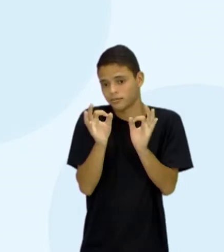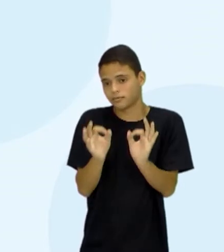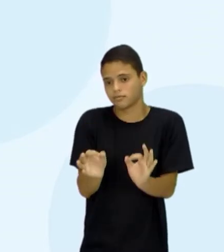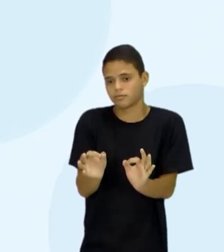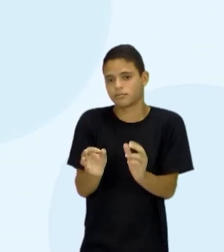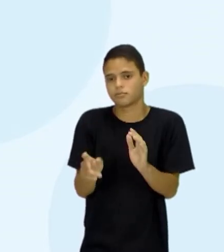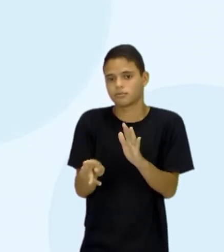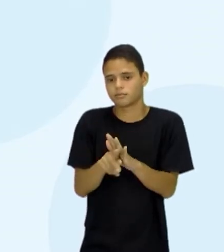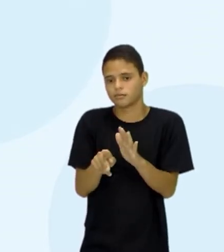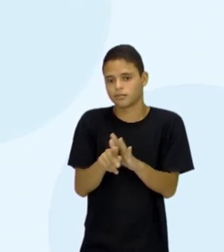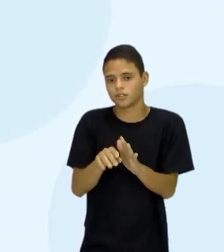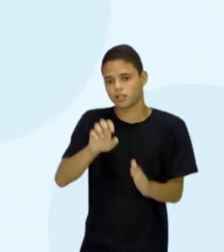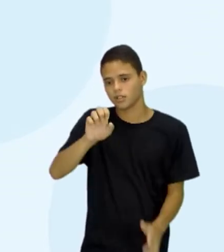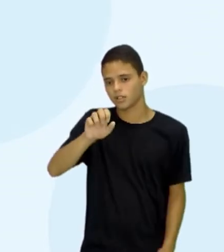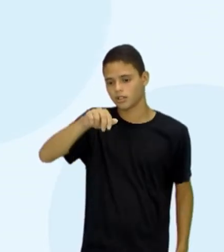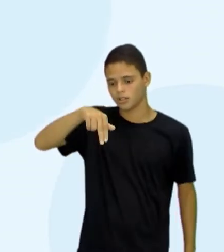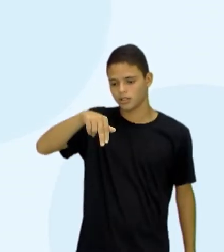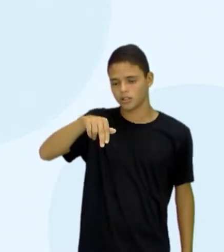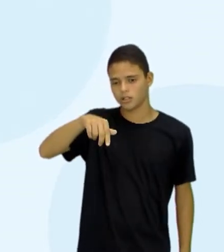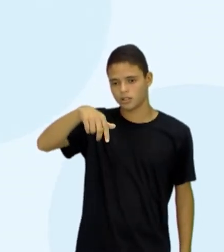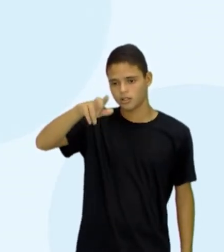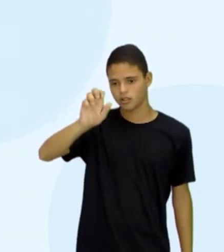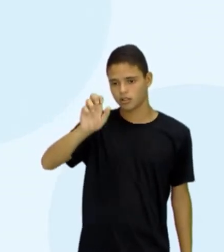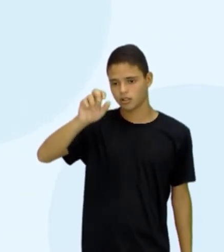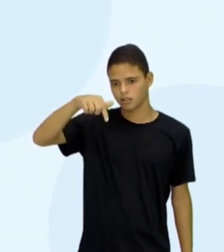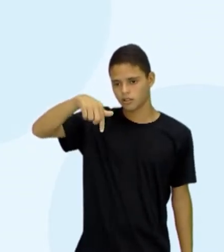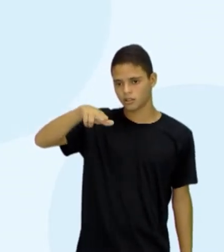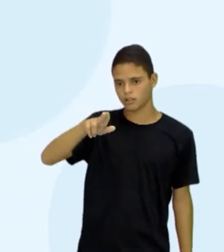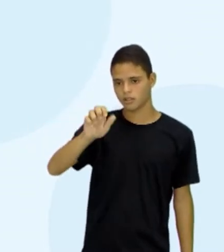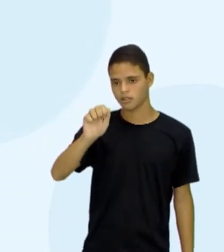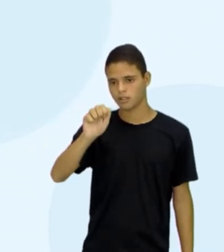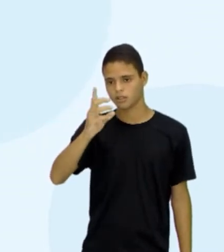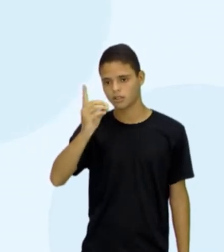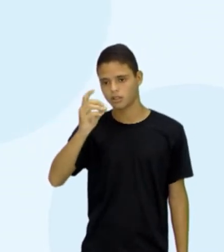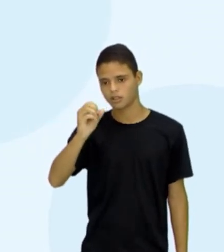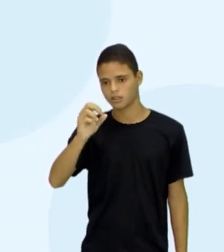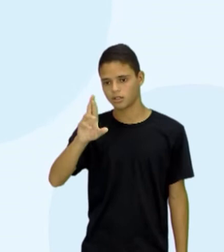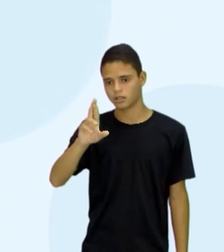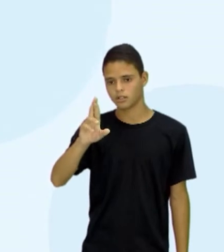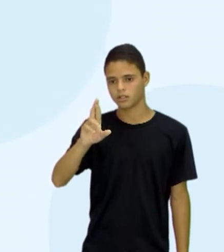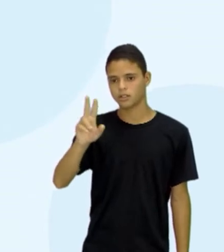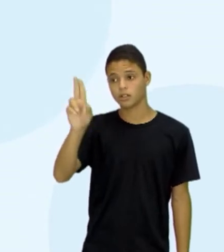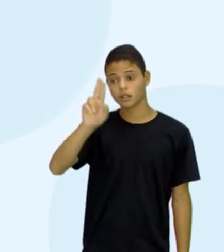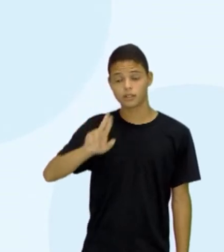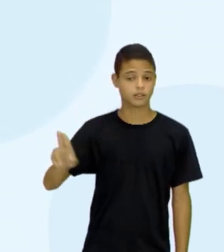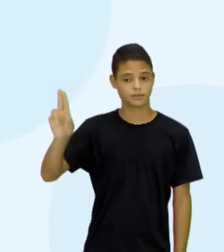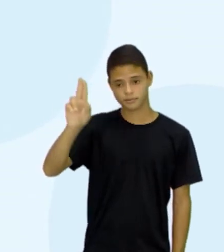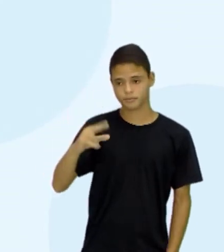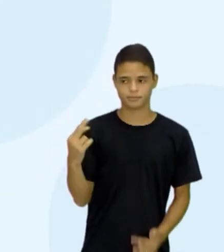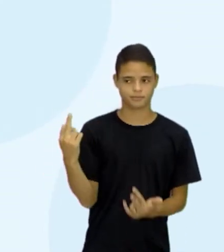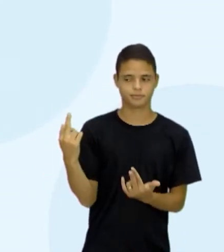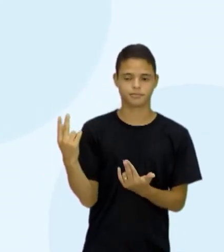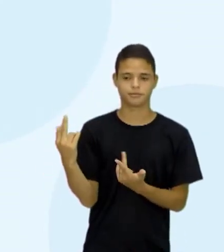de Equador, ali na linha do Equador e na linha polo-polo, eu usei a mesma proporção